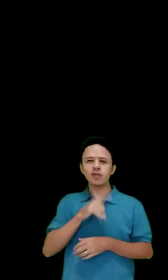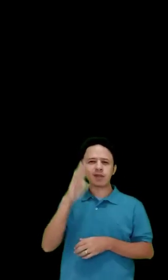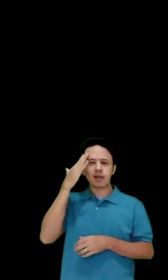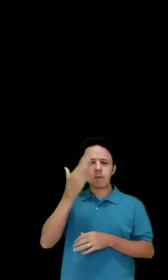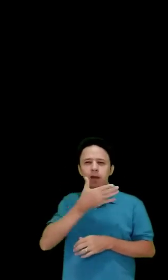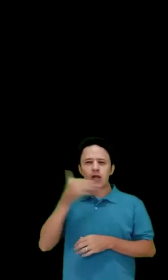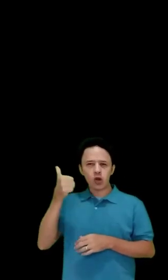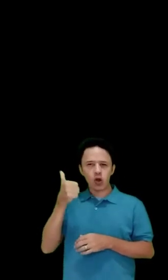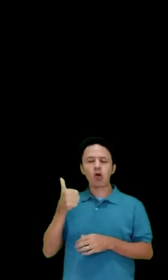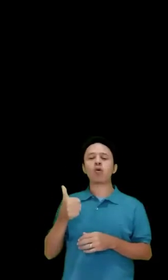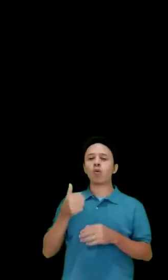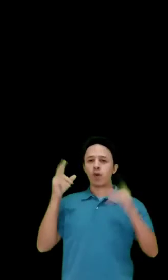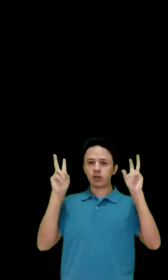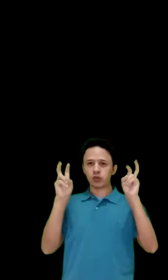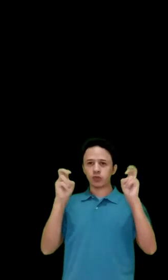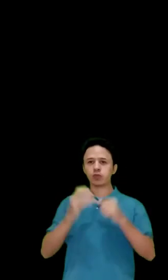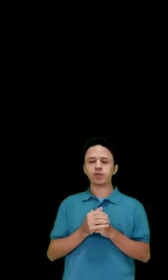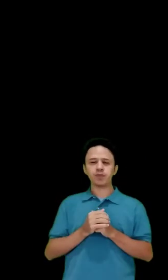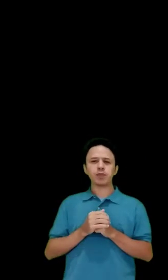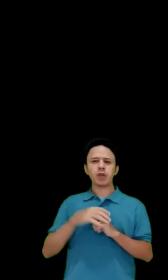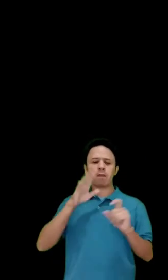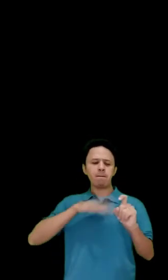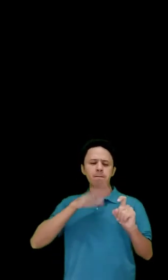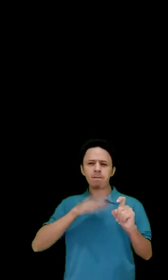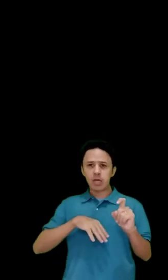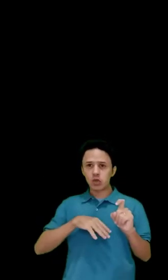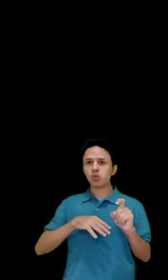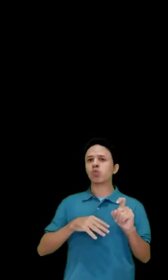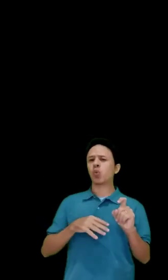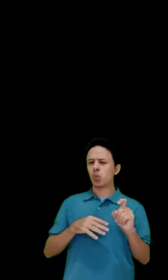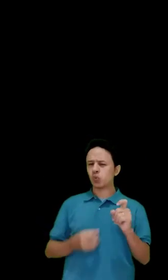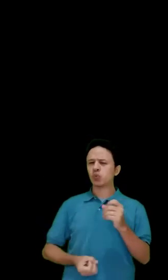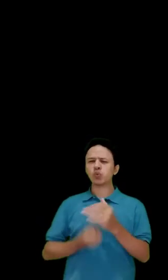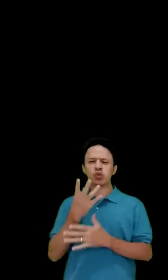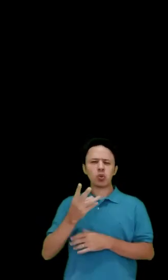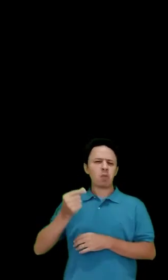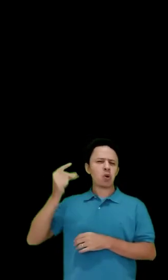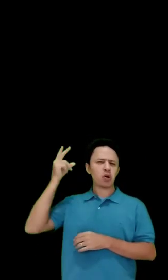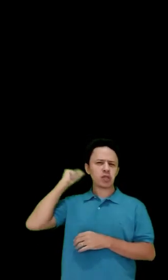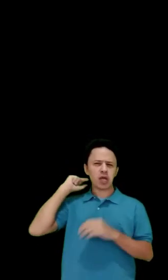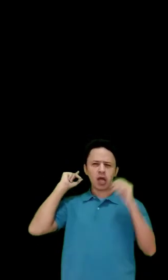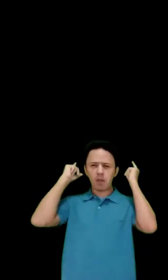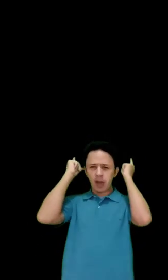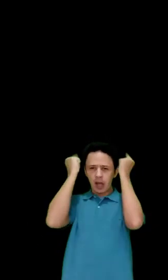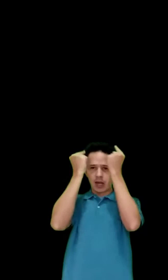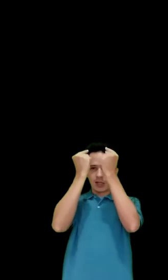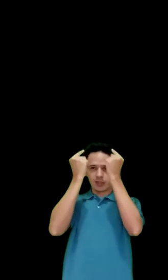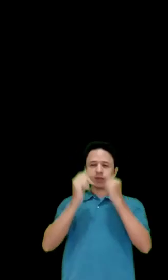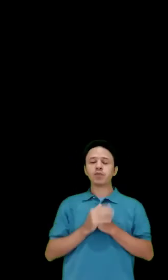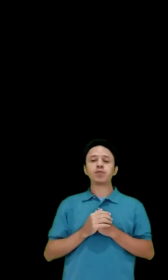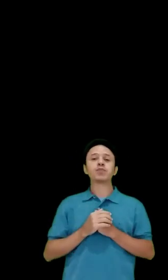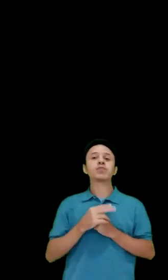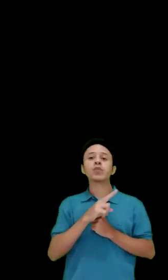compreender melhor o assunto. O texto que eu trouxe é um mito que surgiu há muito tempo, na Grécia Antiga. O seu nome é